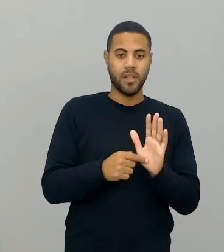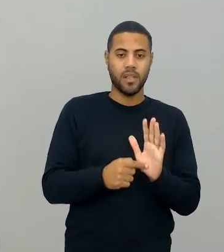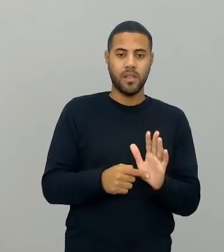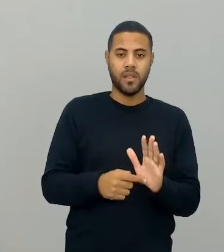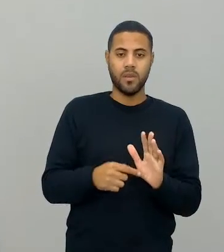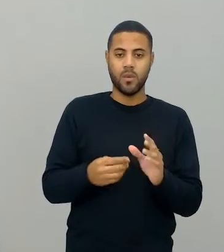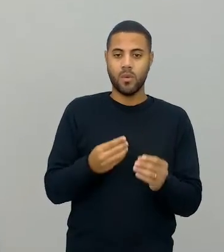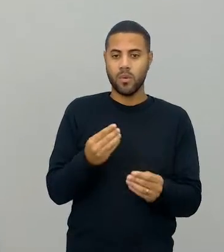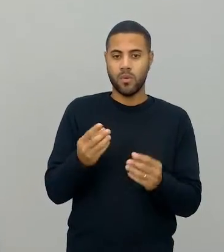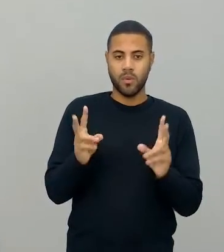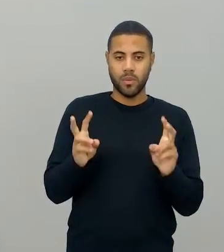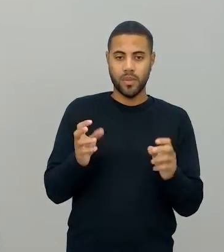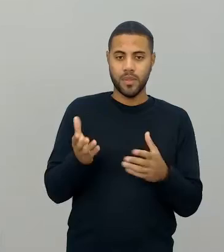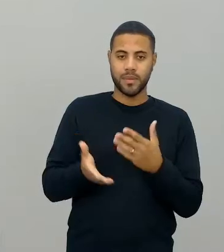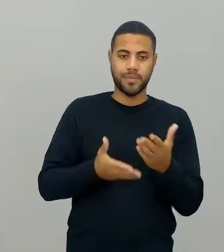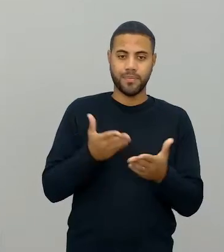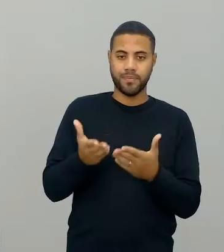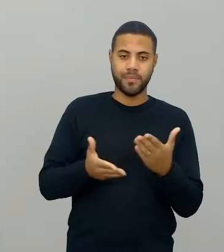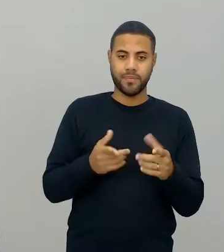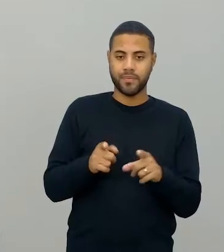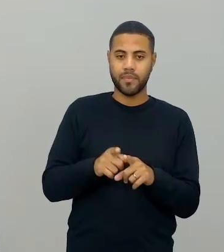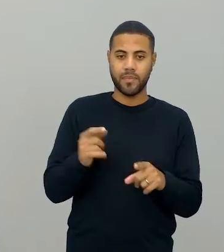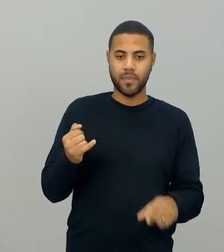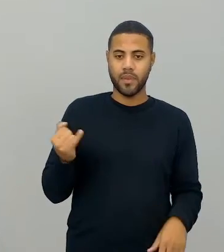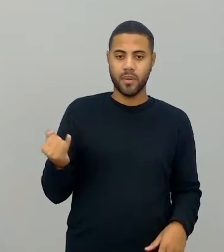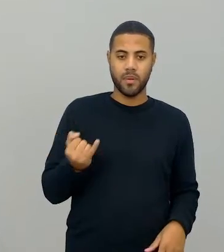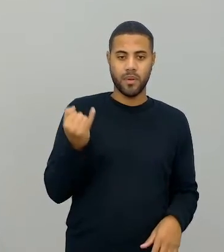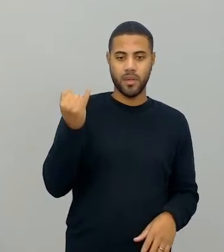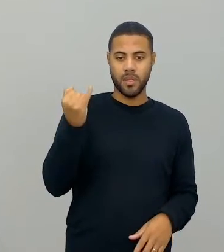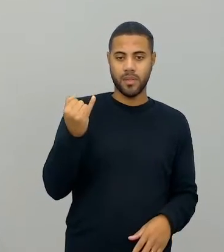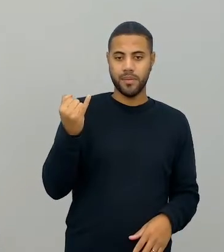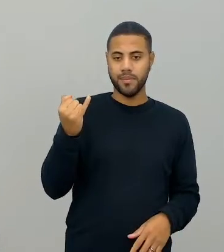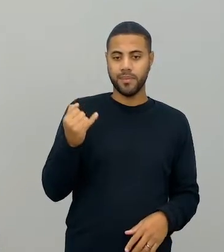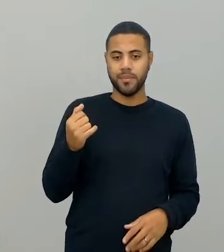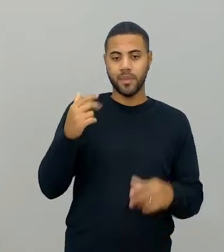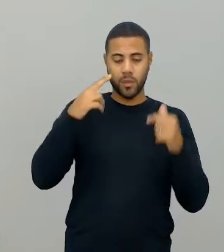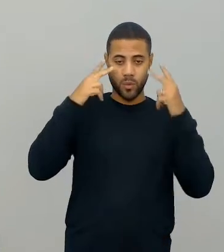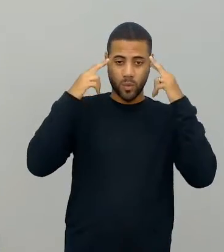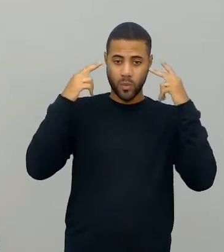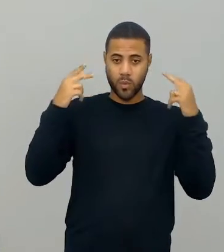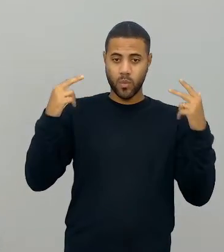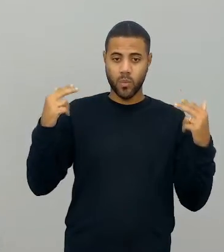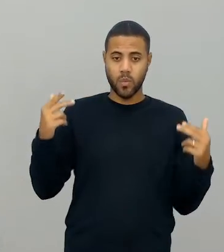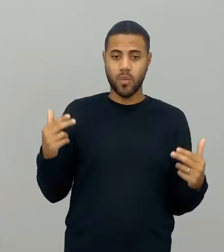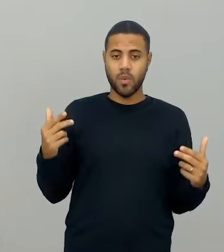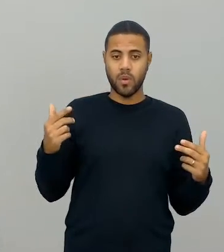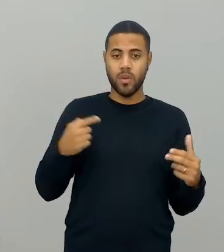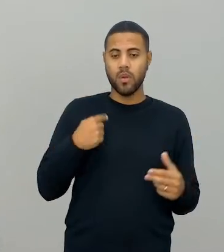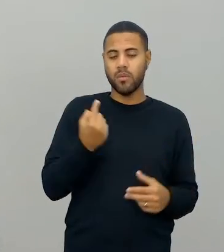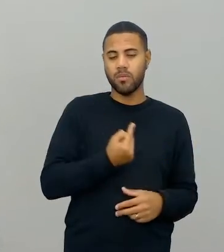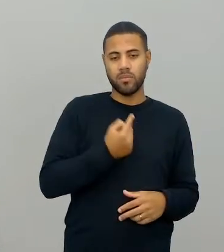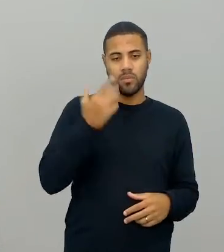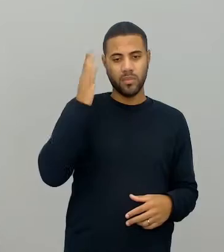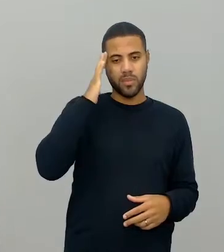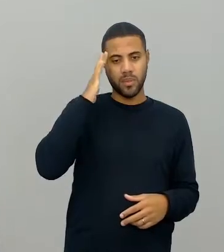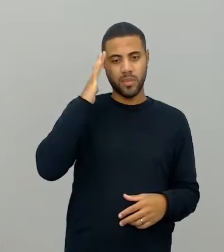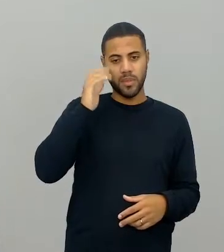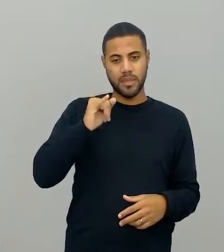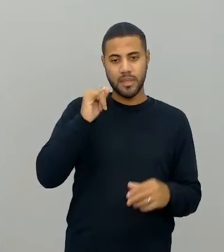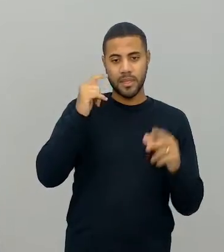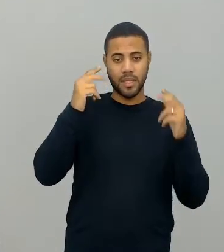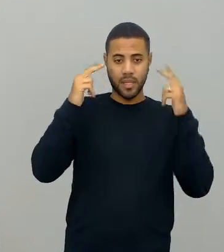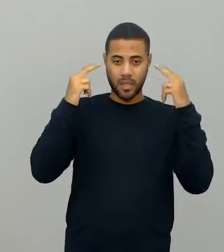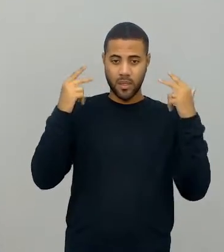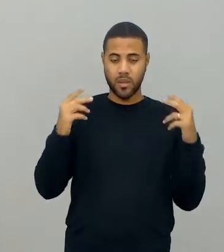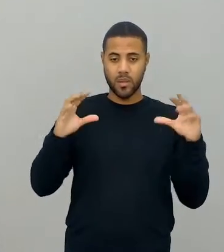questão do tratamento. E é importante também, né? Porque tá ali, é natural, e aí a gente sabe que se tá na